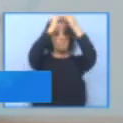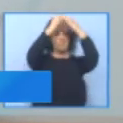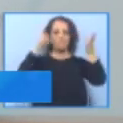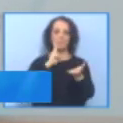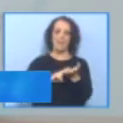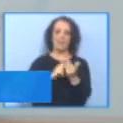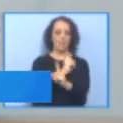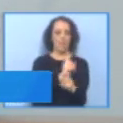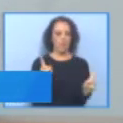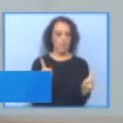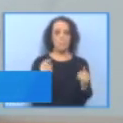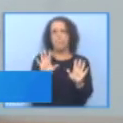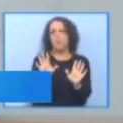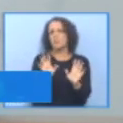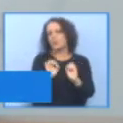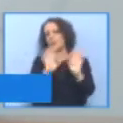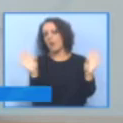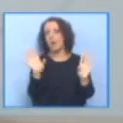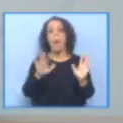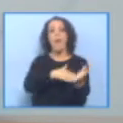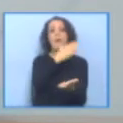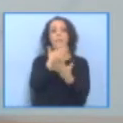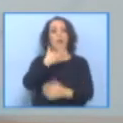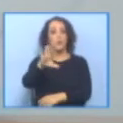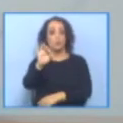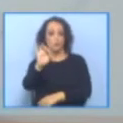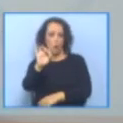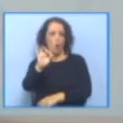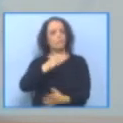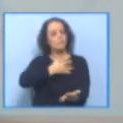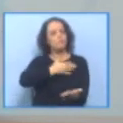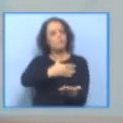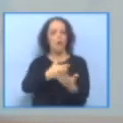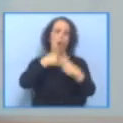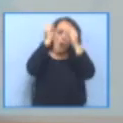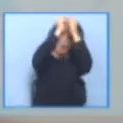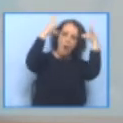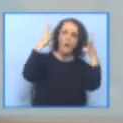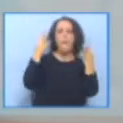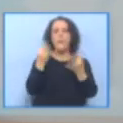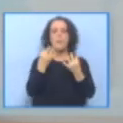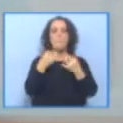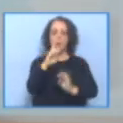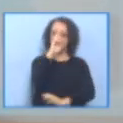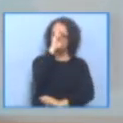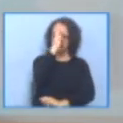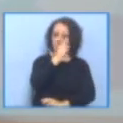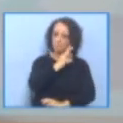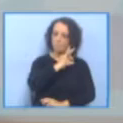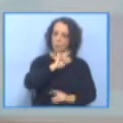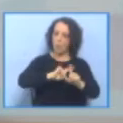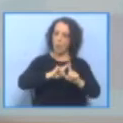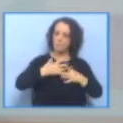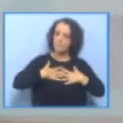realidade. Claro que uma pessoa até chegar aos 18 anos tem alguma noção, mas não está assim empenhada como nós estamos